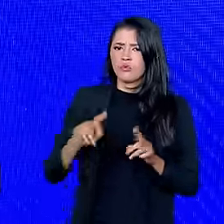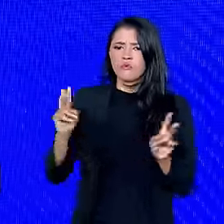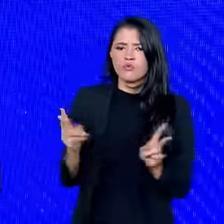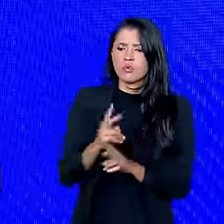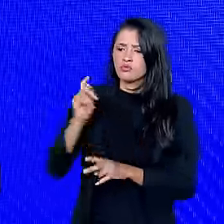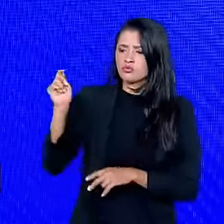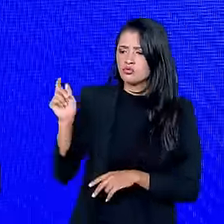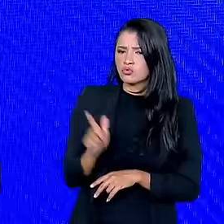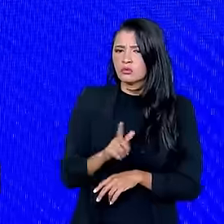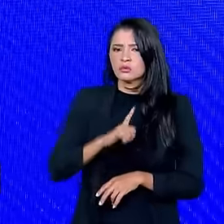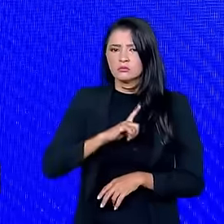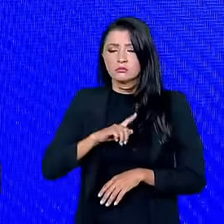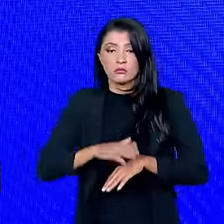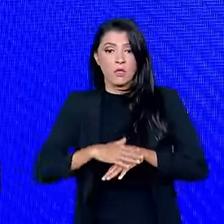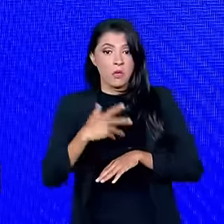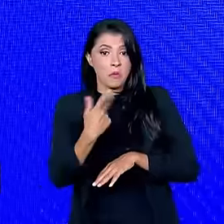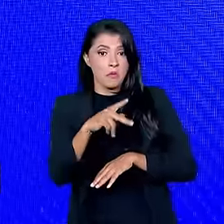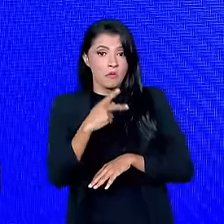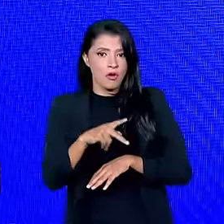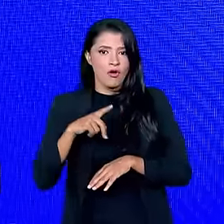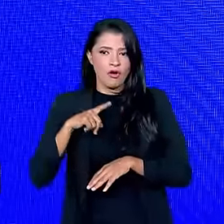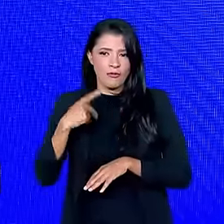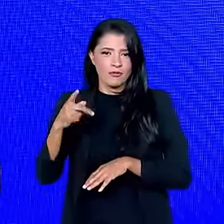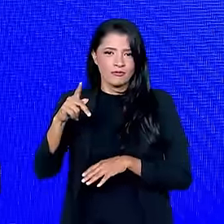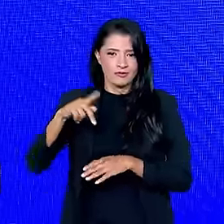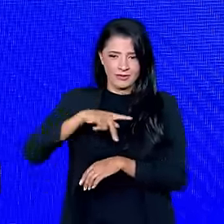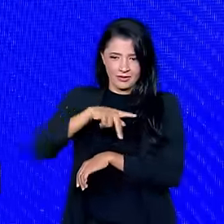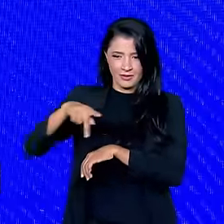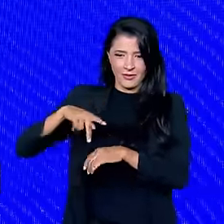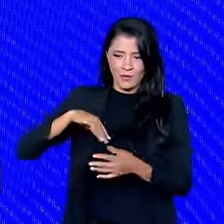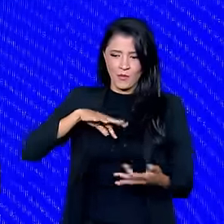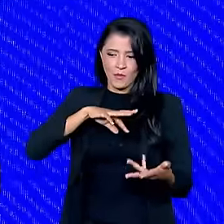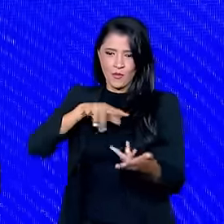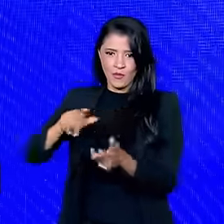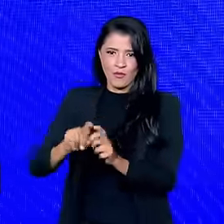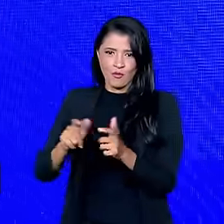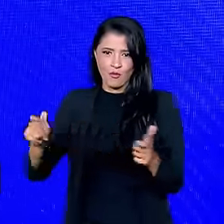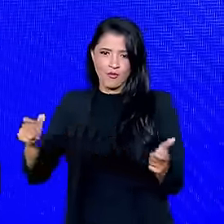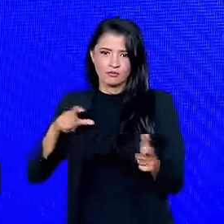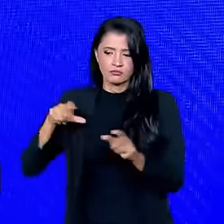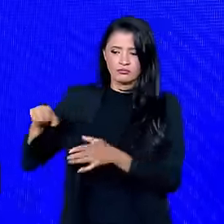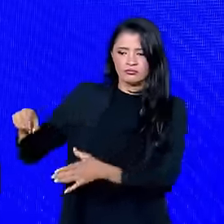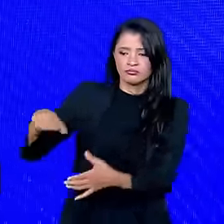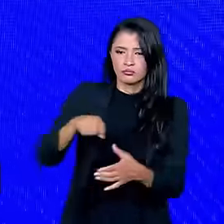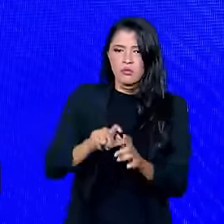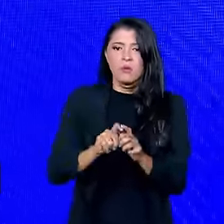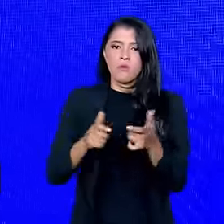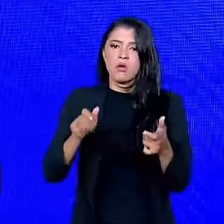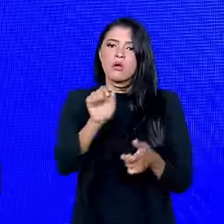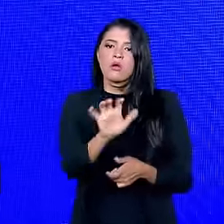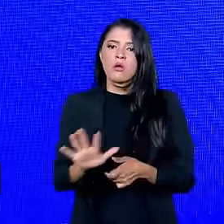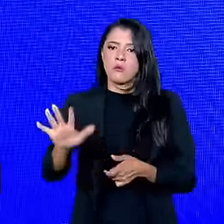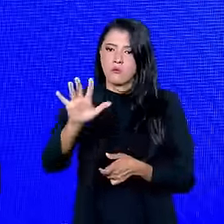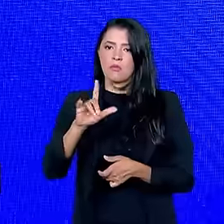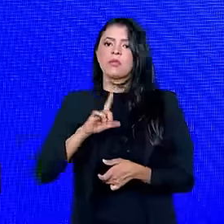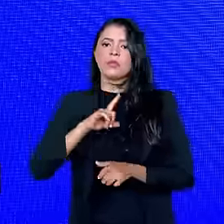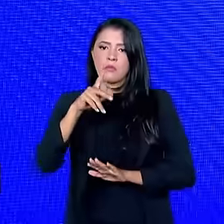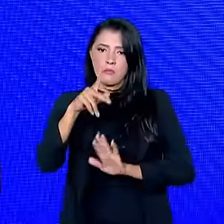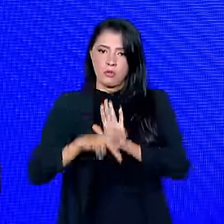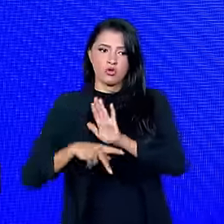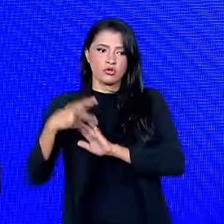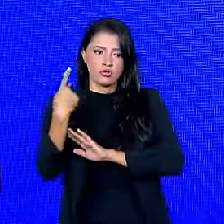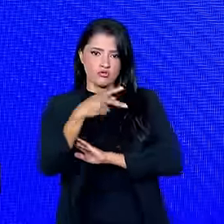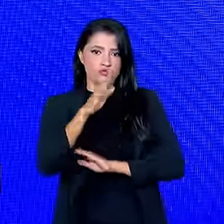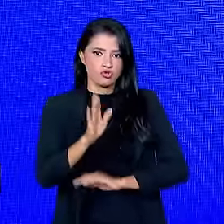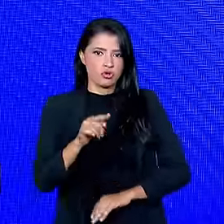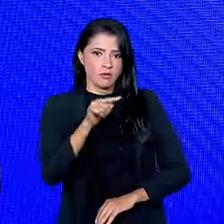os próprios produtores internacionais, a maioria deles europeus, que têm projetos em funcionamento no